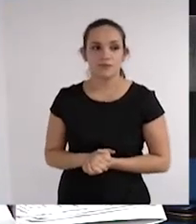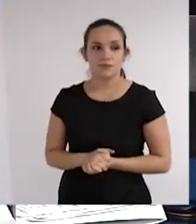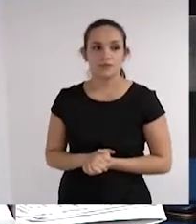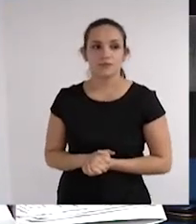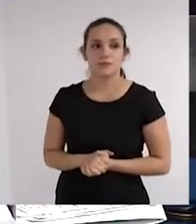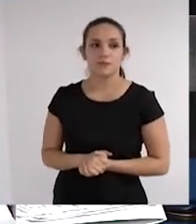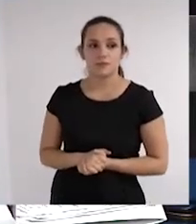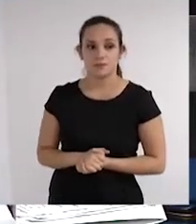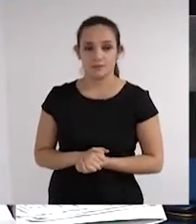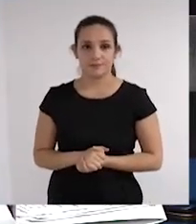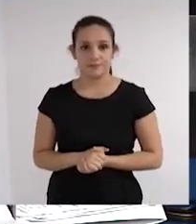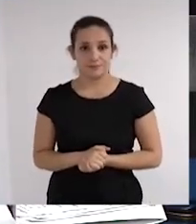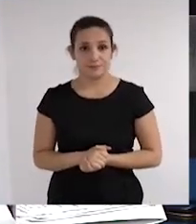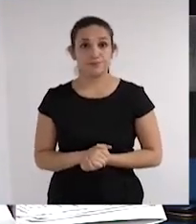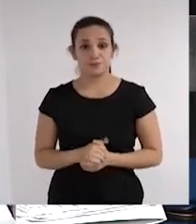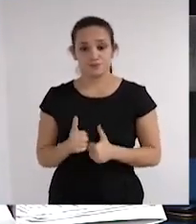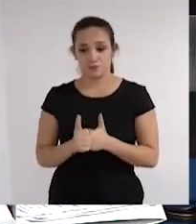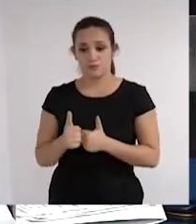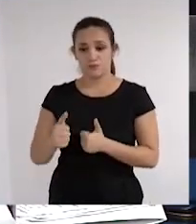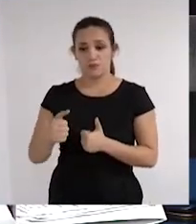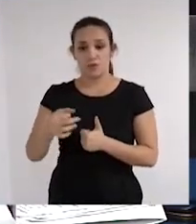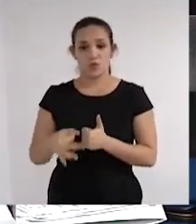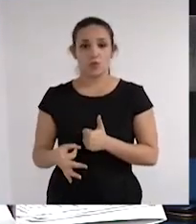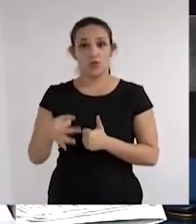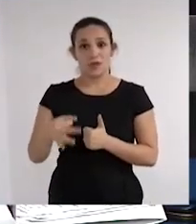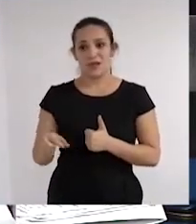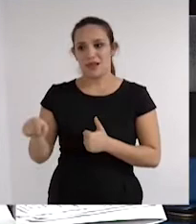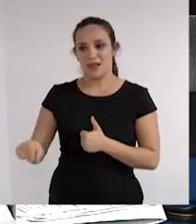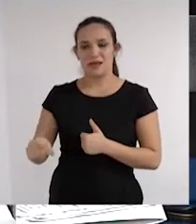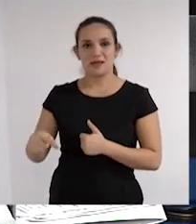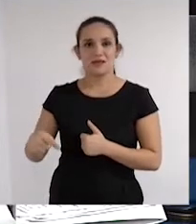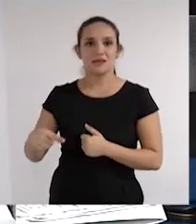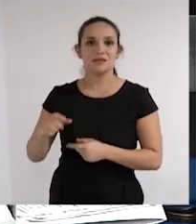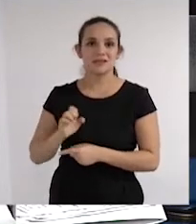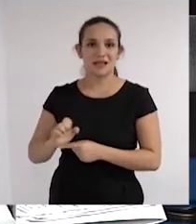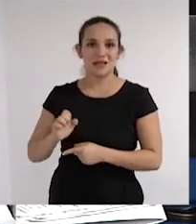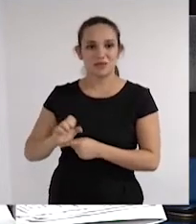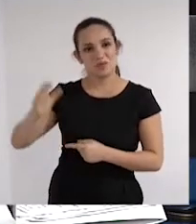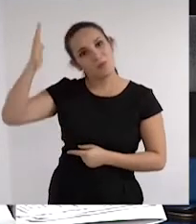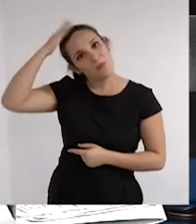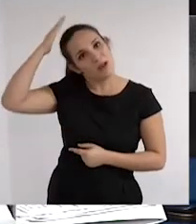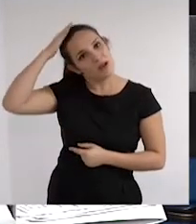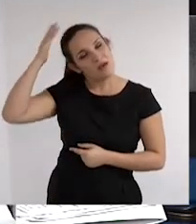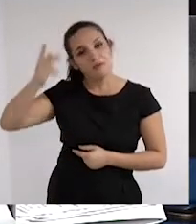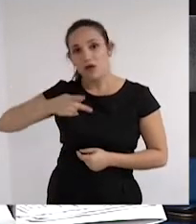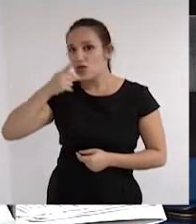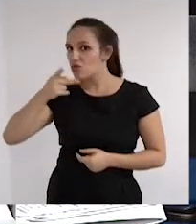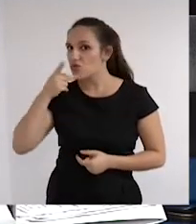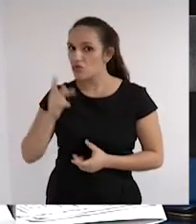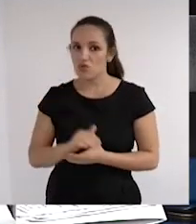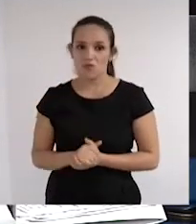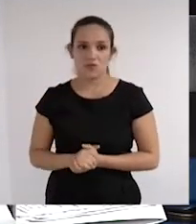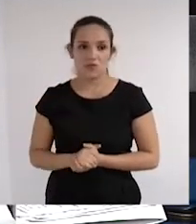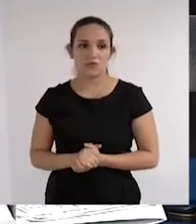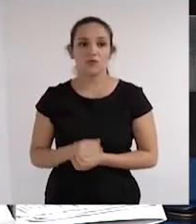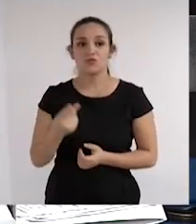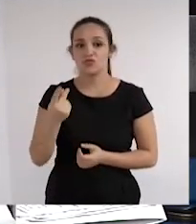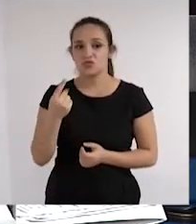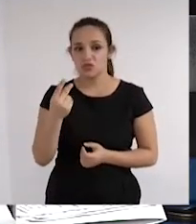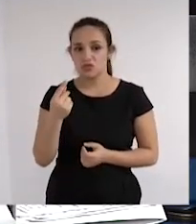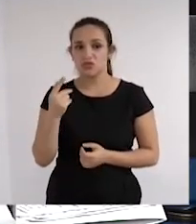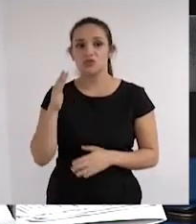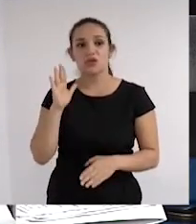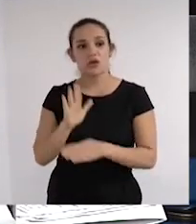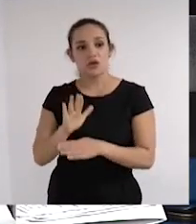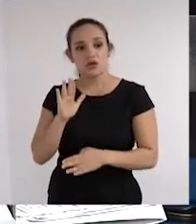decisão proferida pelo Tribunal de Justiça do Paraná deixa claro, o tribunal deixou claro que a alíquota de contribuição